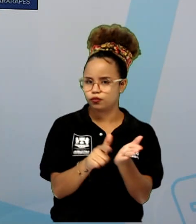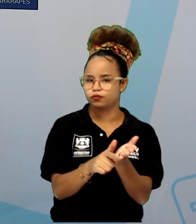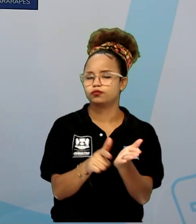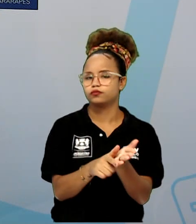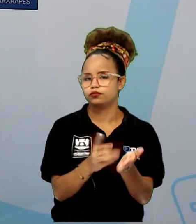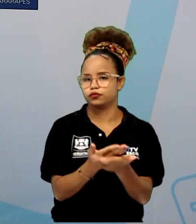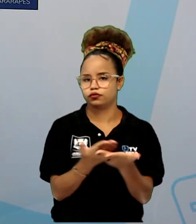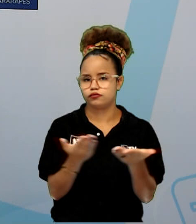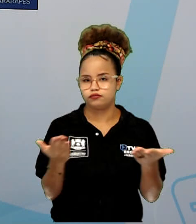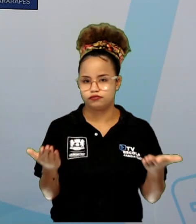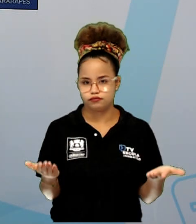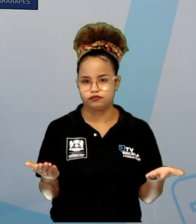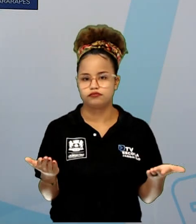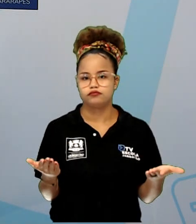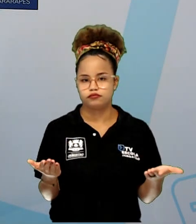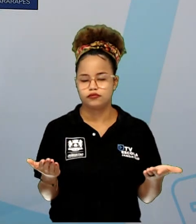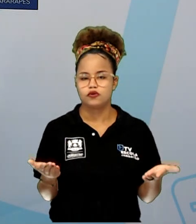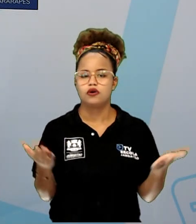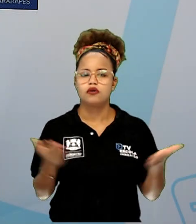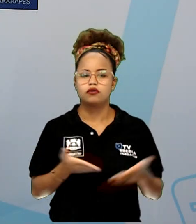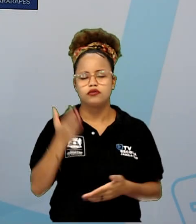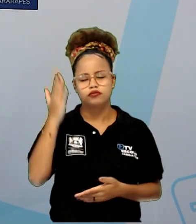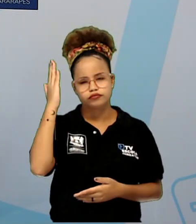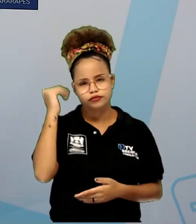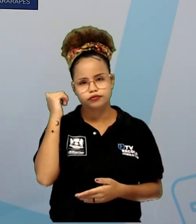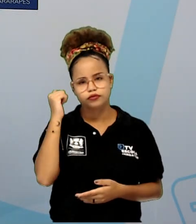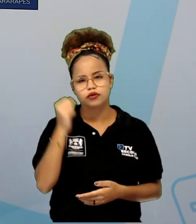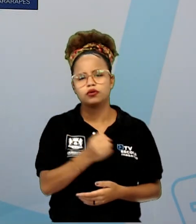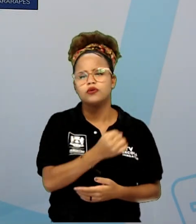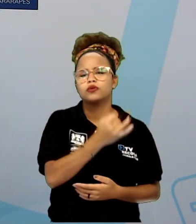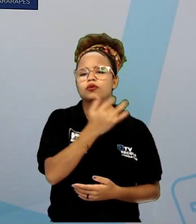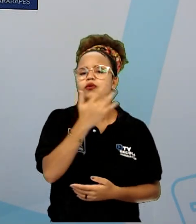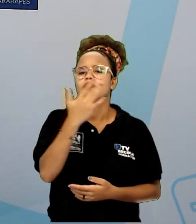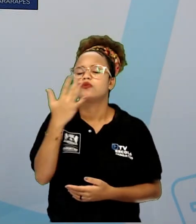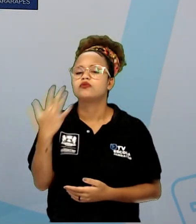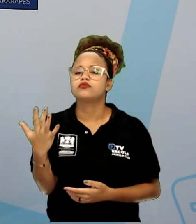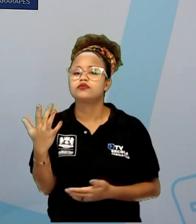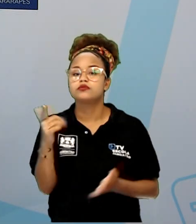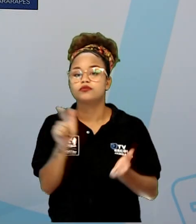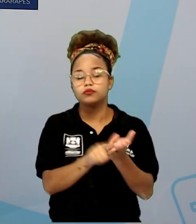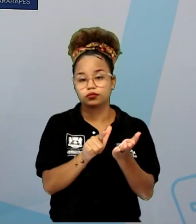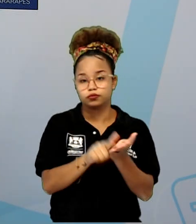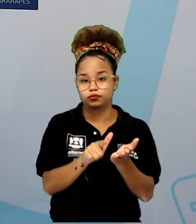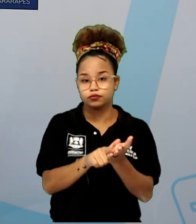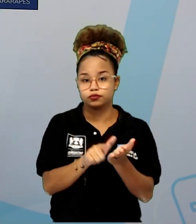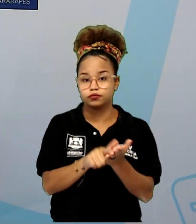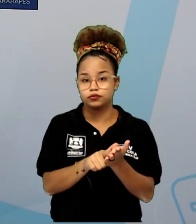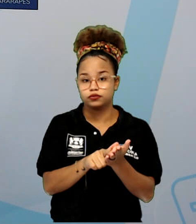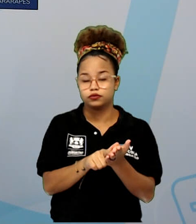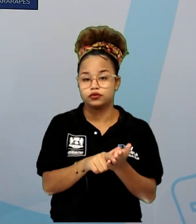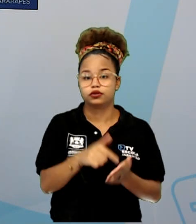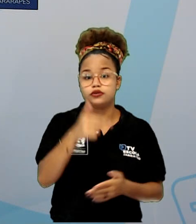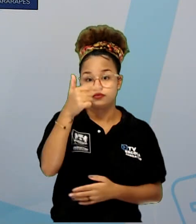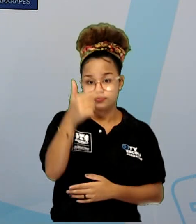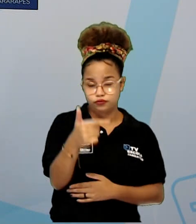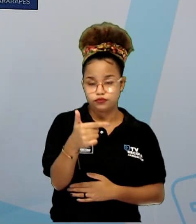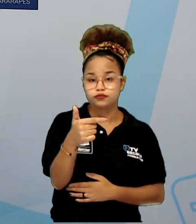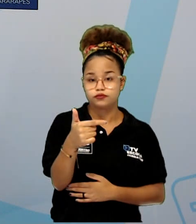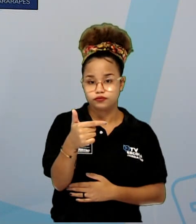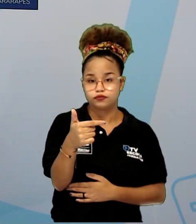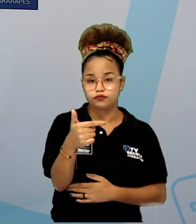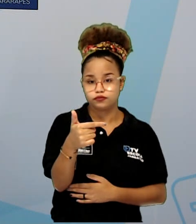vocês. E agora eu quero saber de vocês quantas notas de